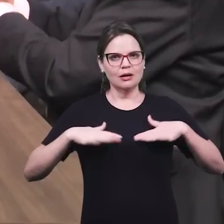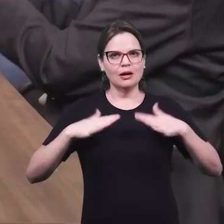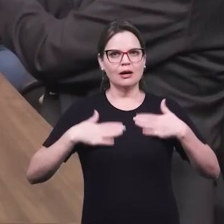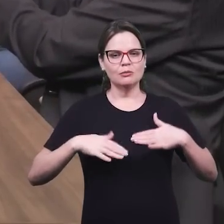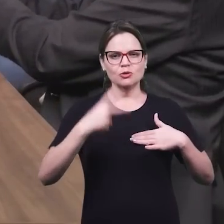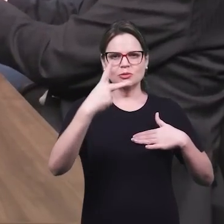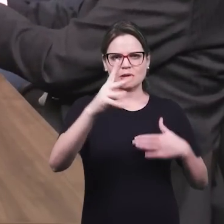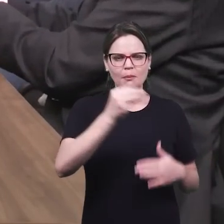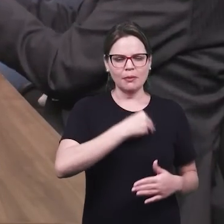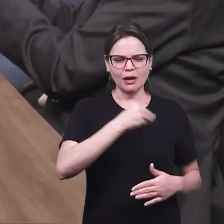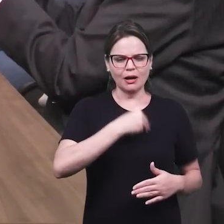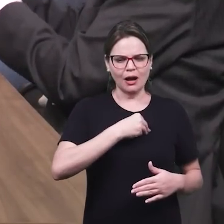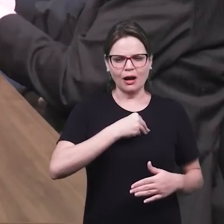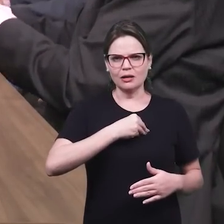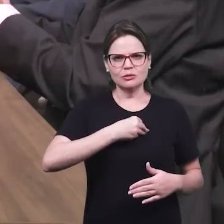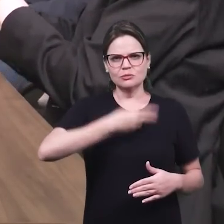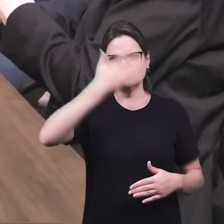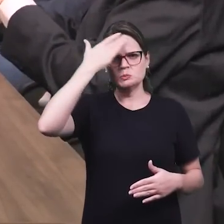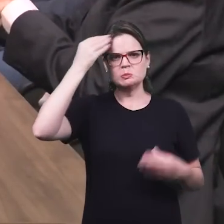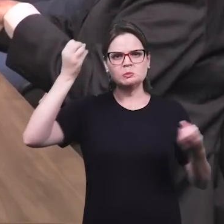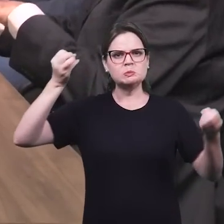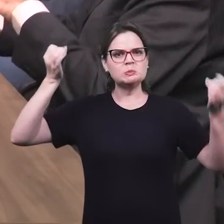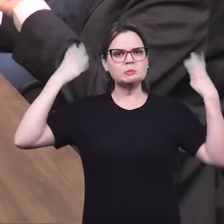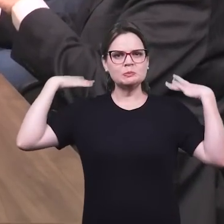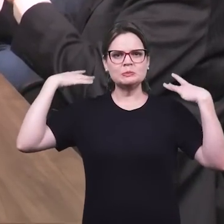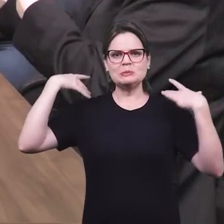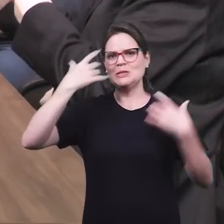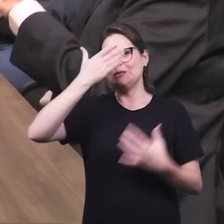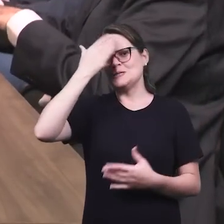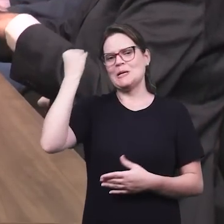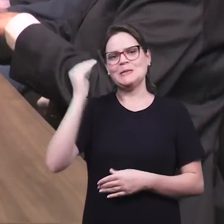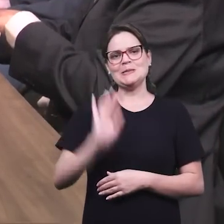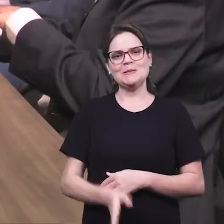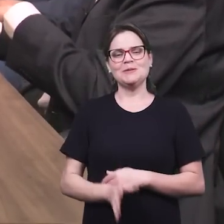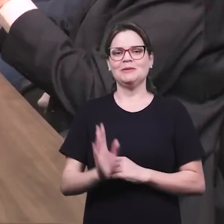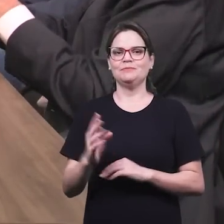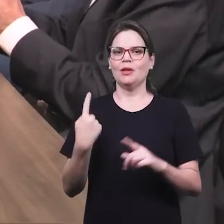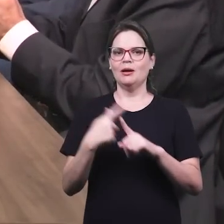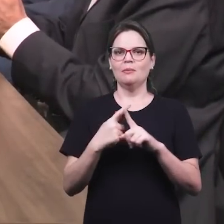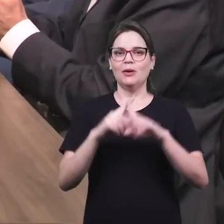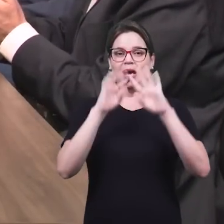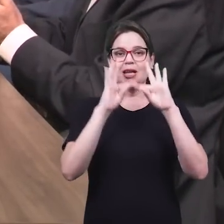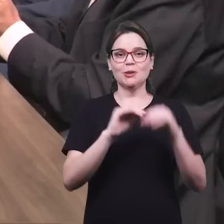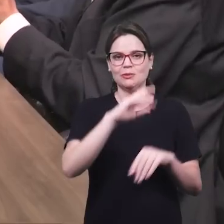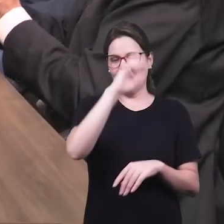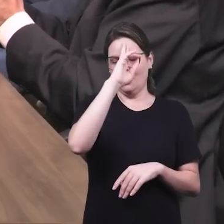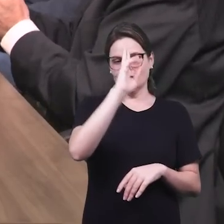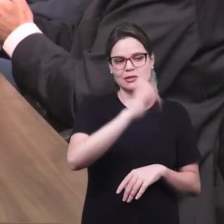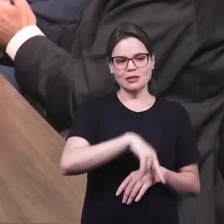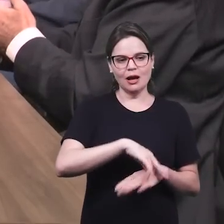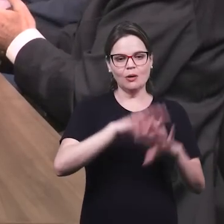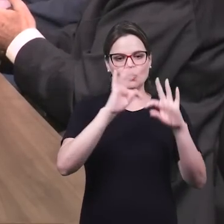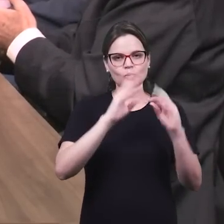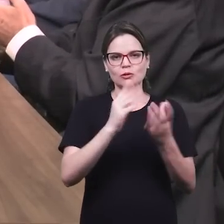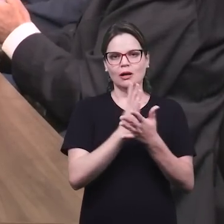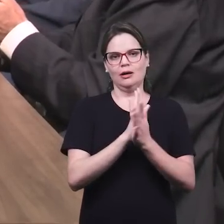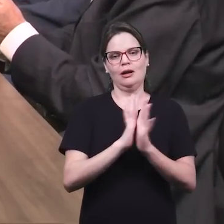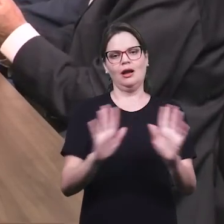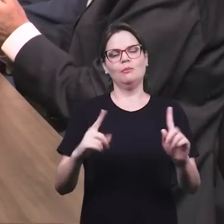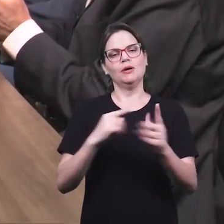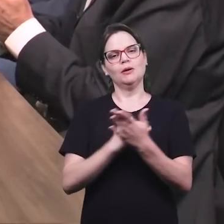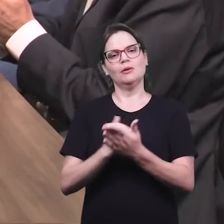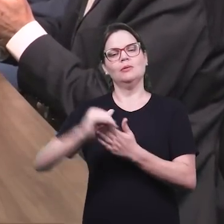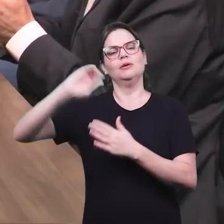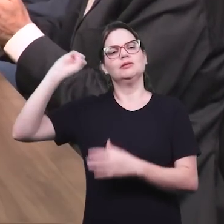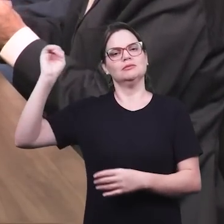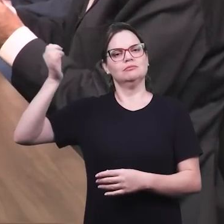anula todo o conhecimento cognitivo da razão e passa a nos dar a revelação.